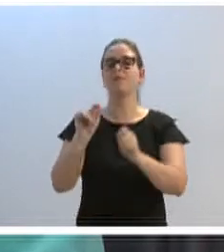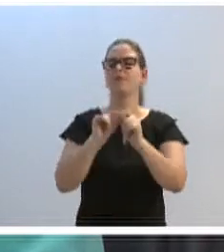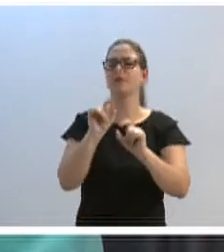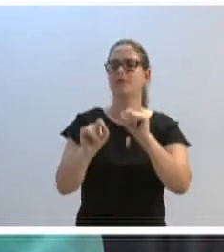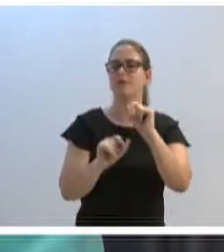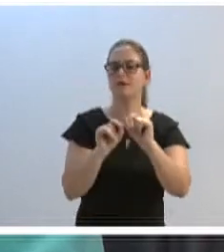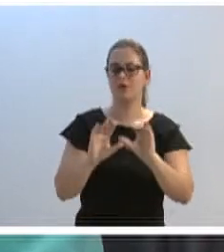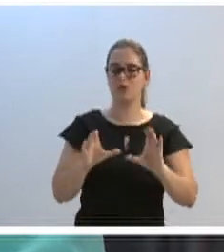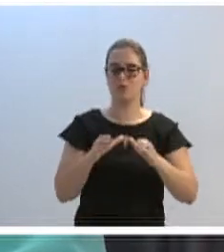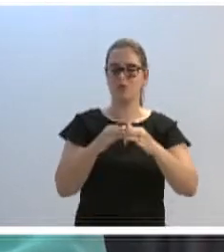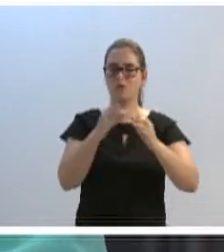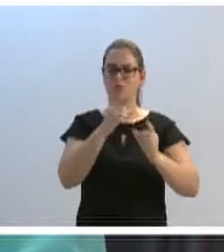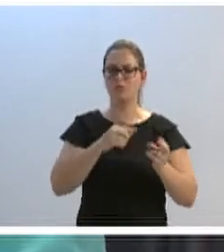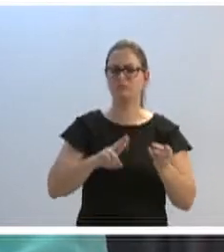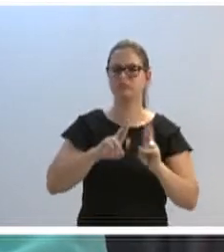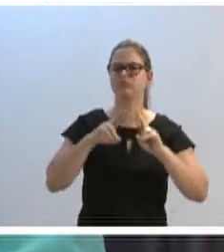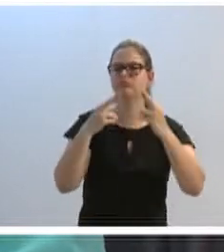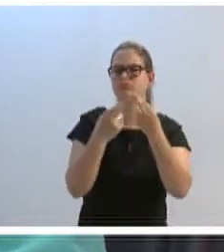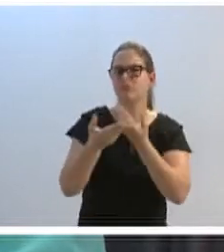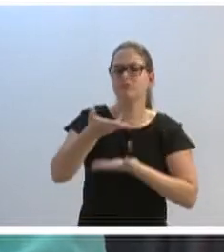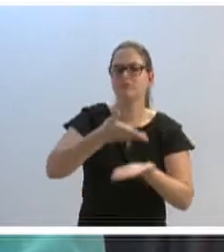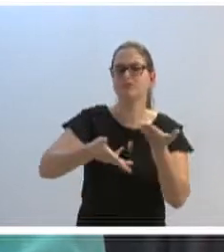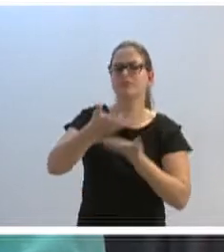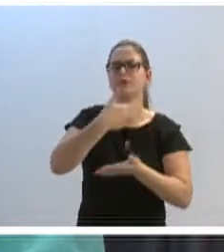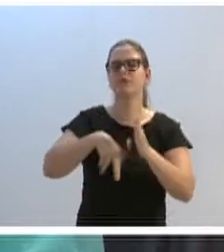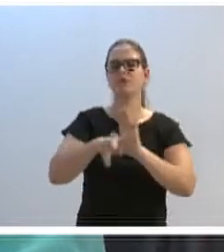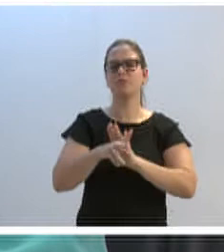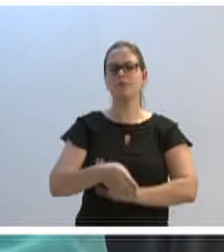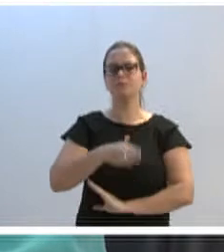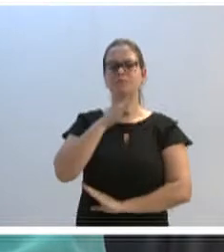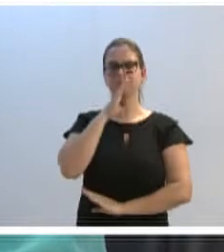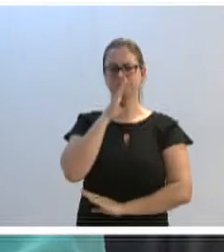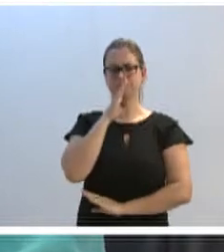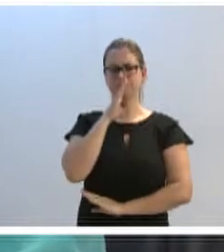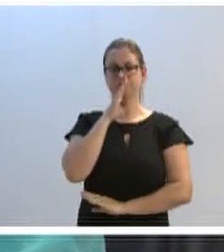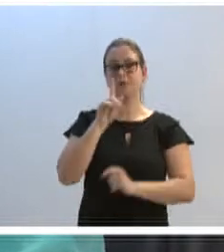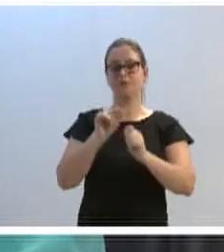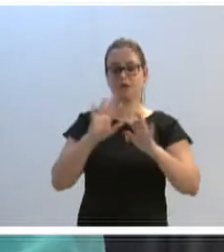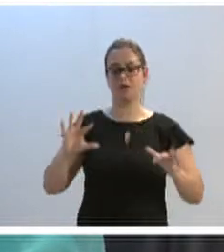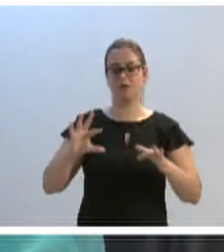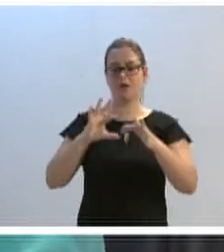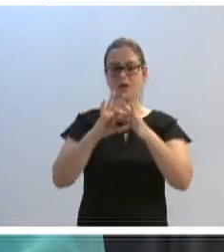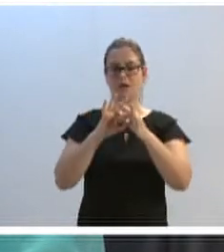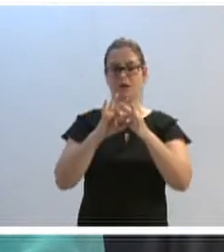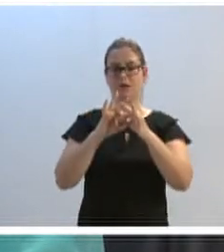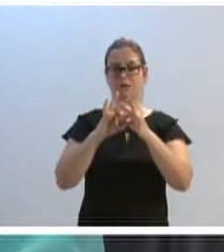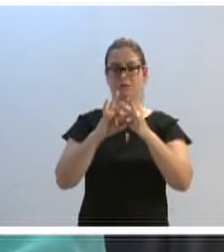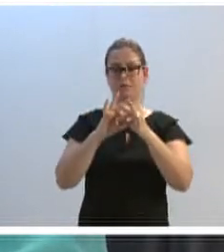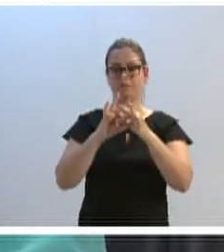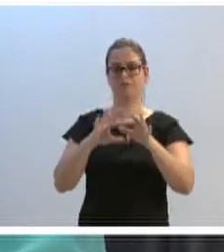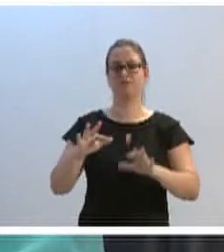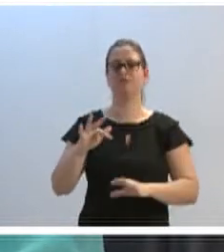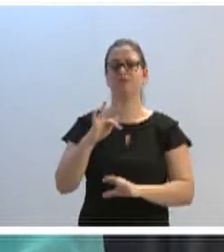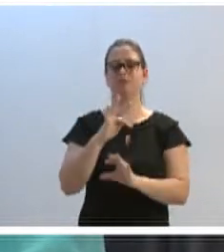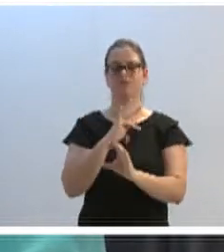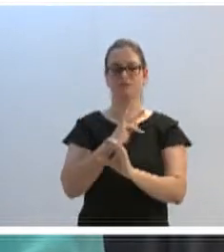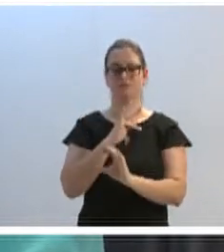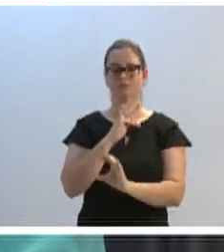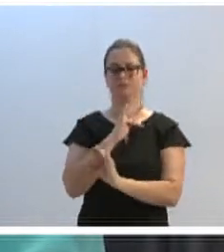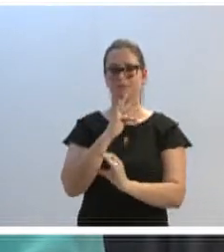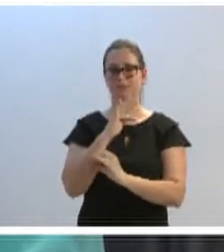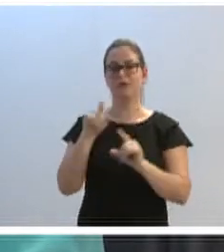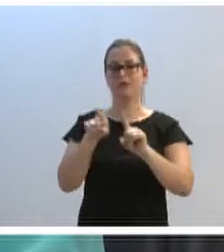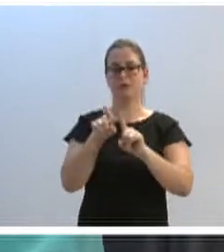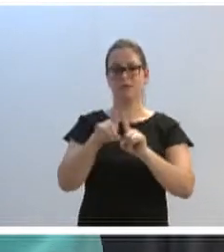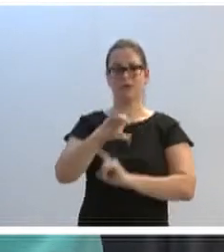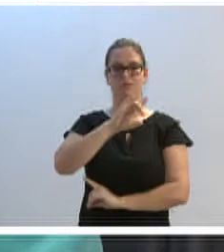realização da mesa redonda, repondo com o silêncio, em parceria com a Fundação Cultural, Polícia Civil e